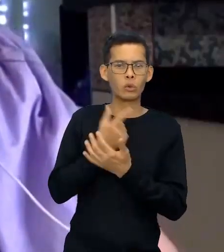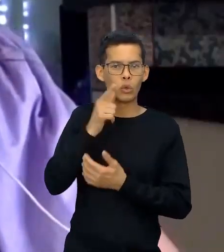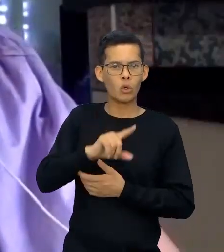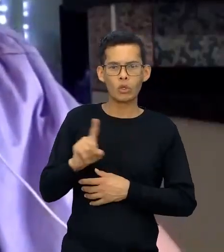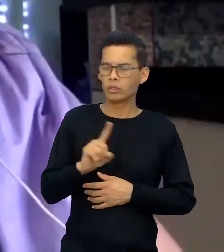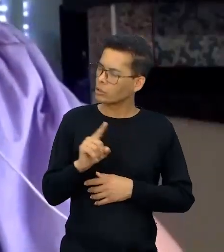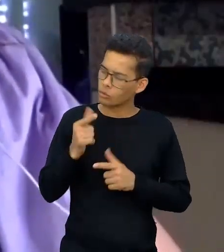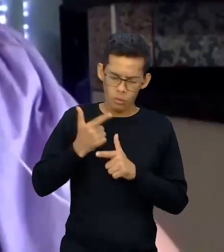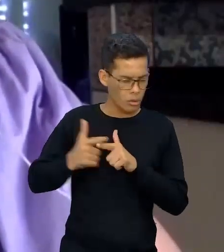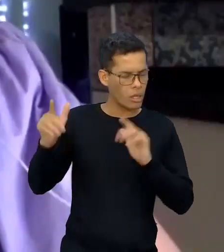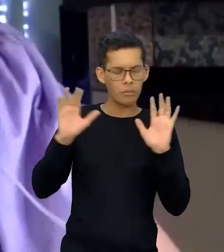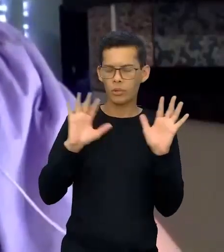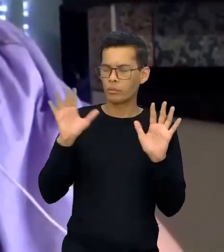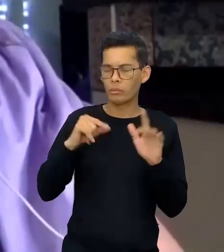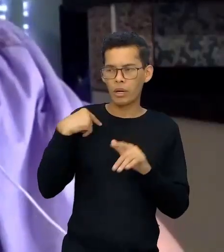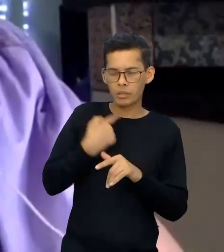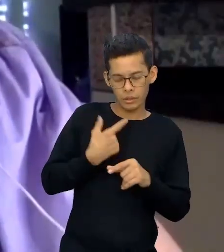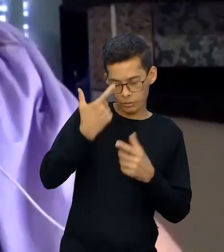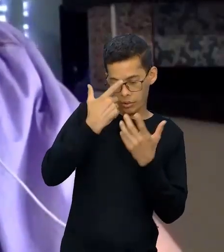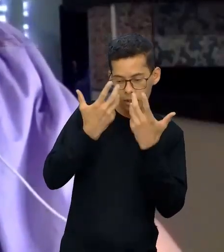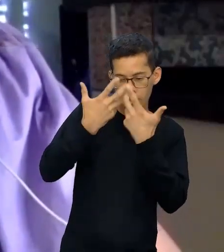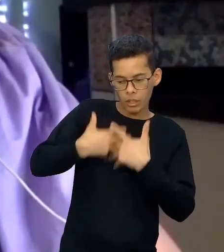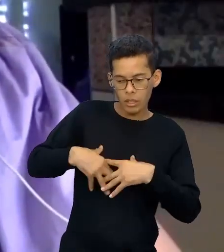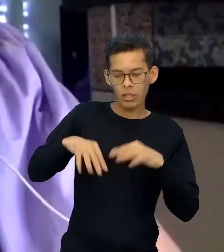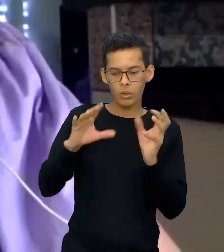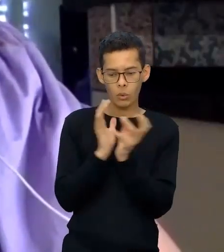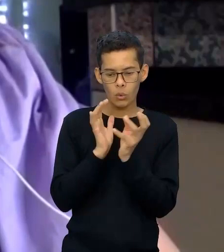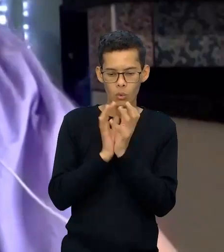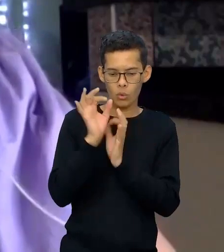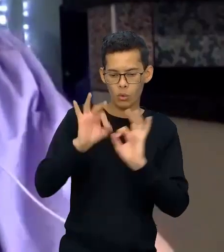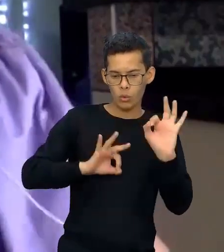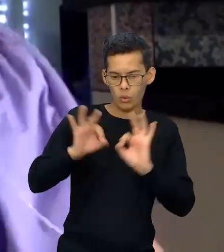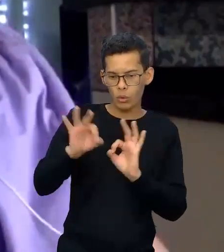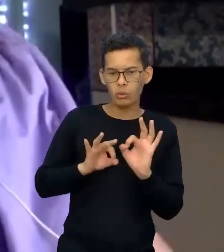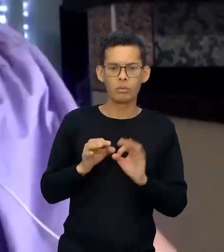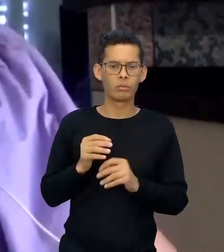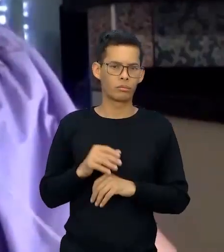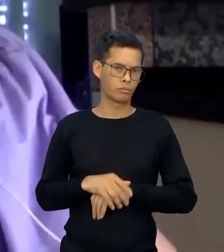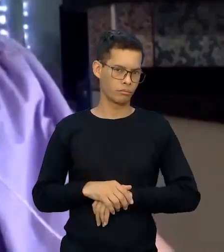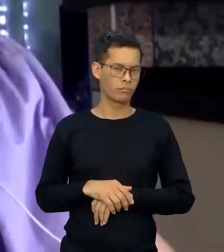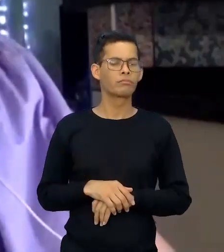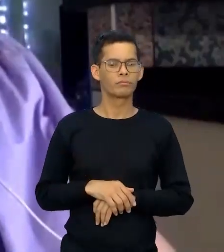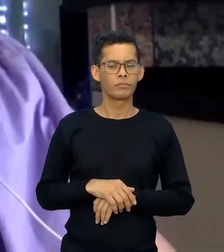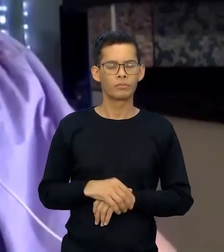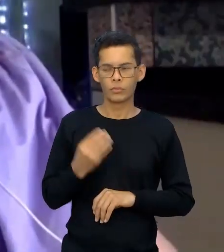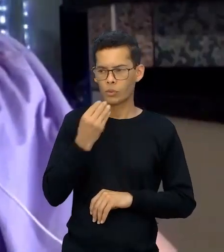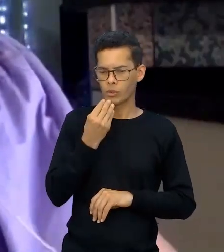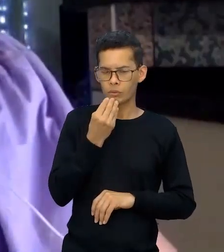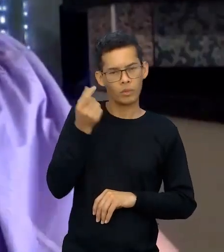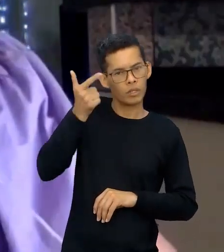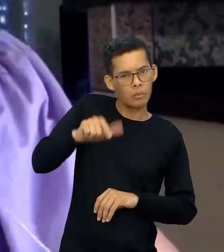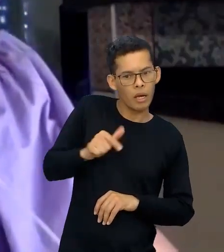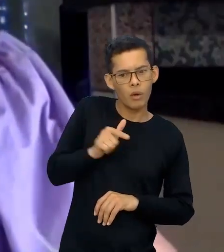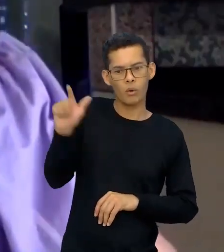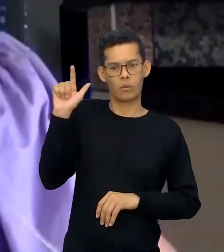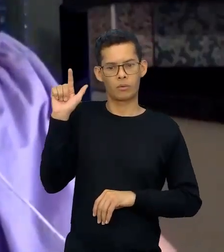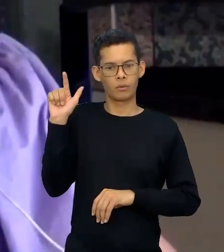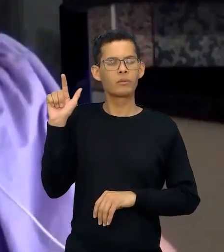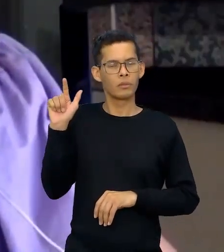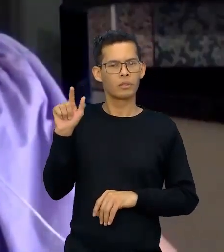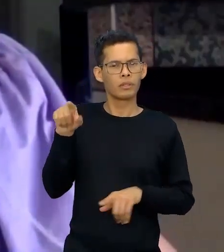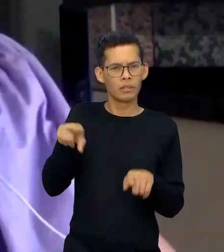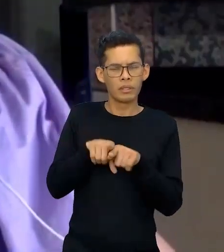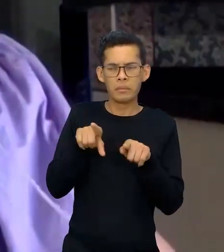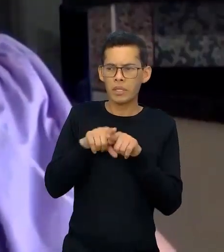pode pensar como equipe, né, que somos, numa nova possibilidade. E a gente pode até entrar